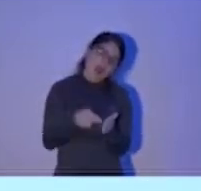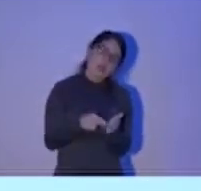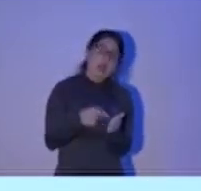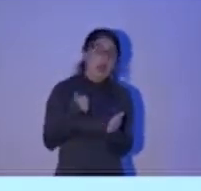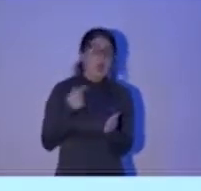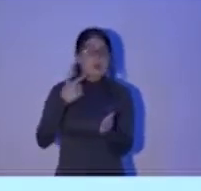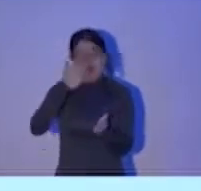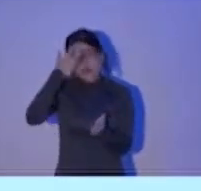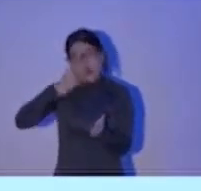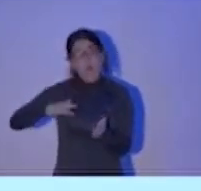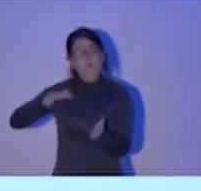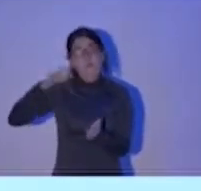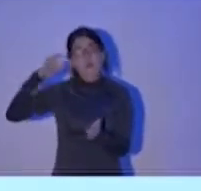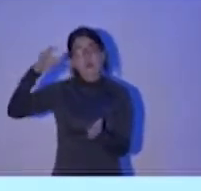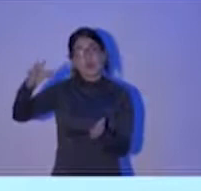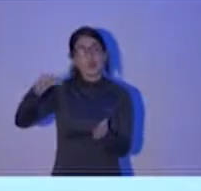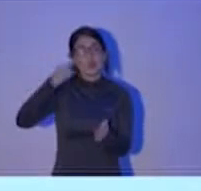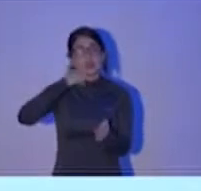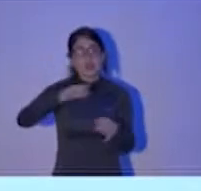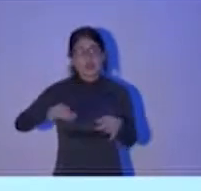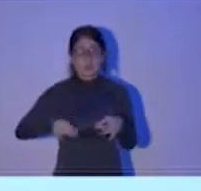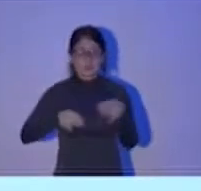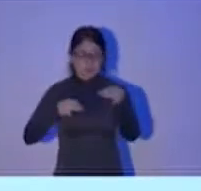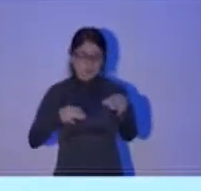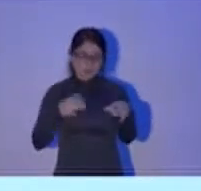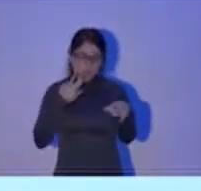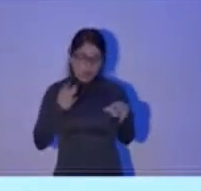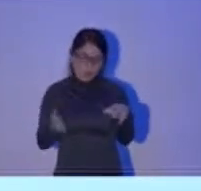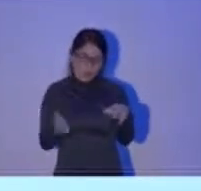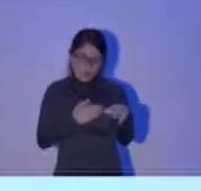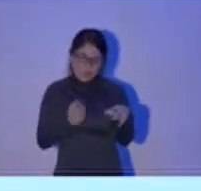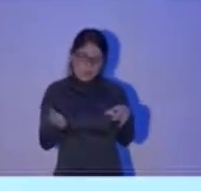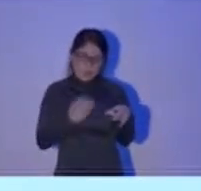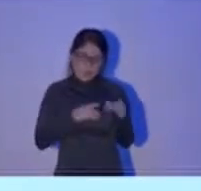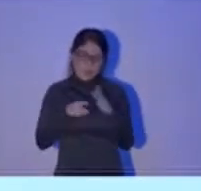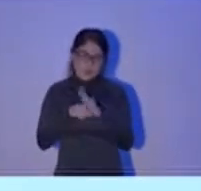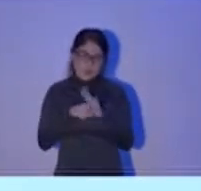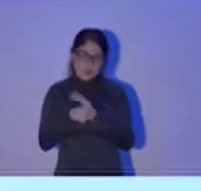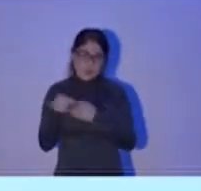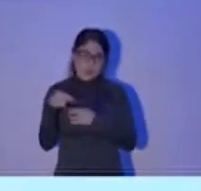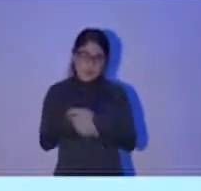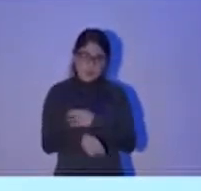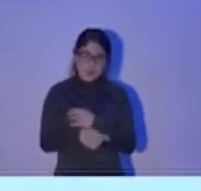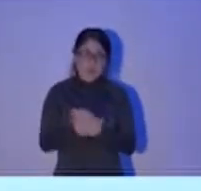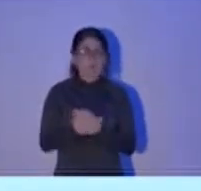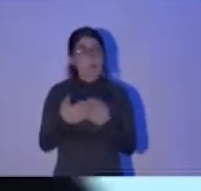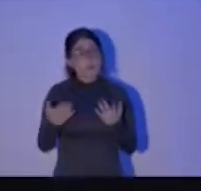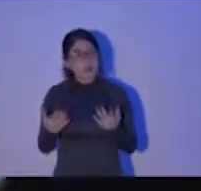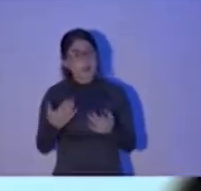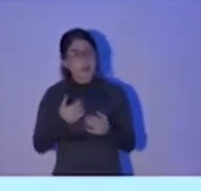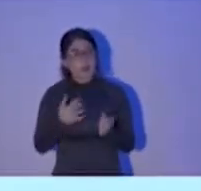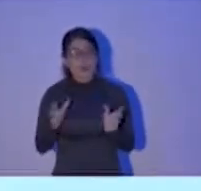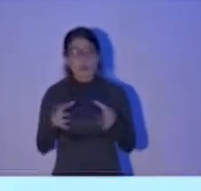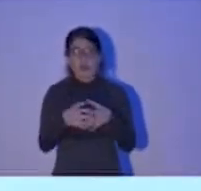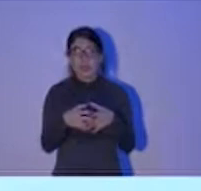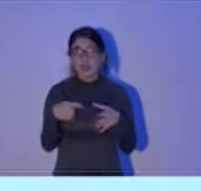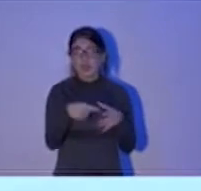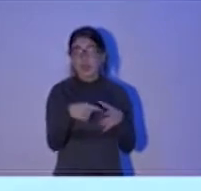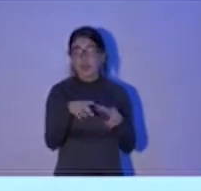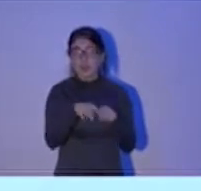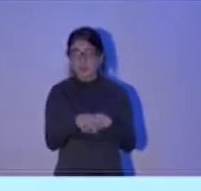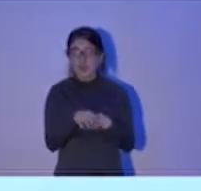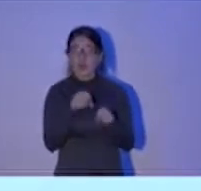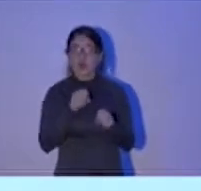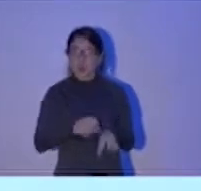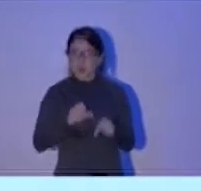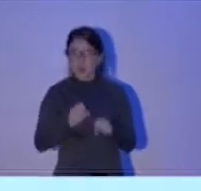pesquisa. E a Frente Formação Docente, ela está também trabalhando, e eu participo de todas